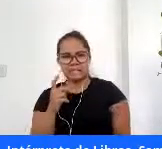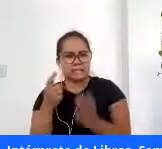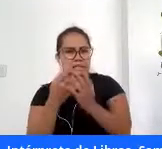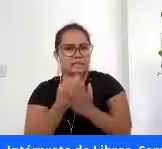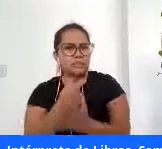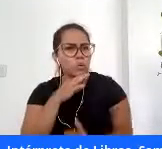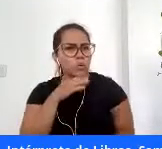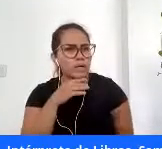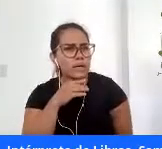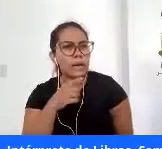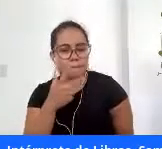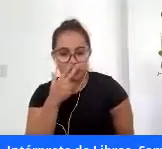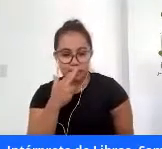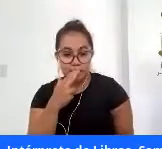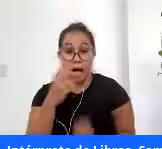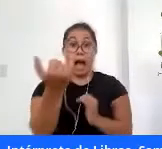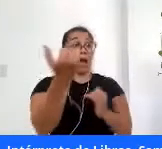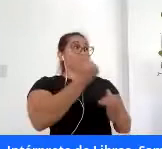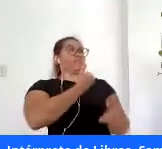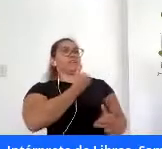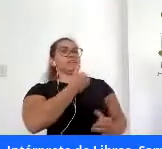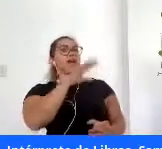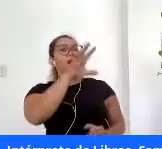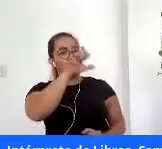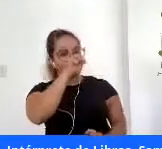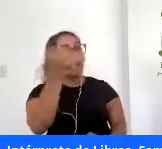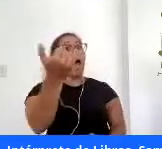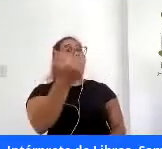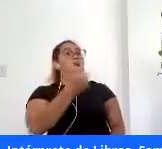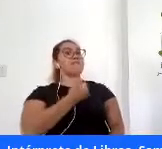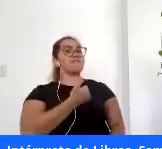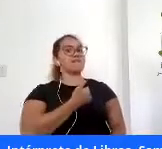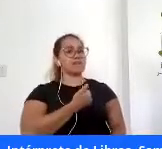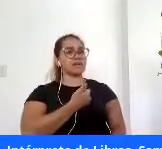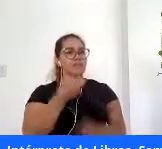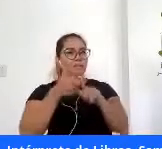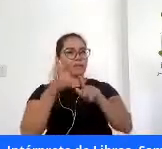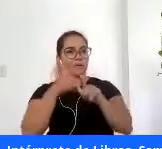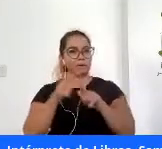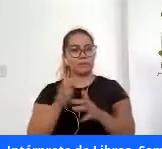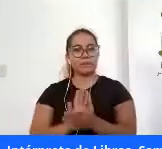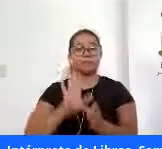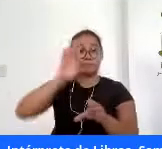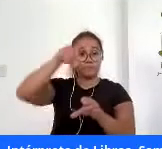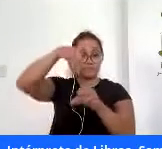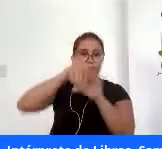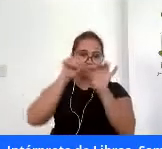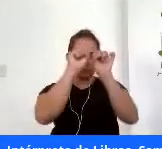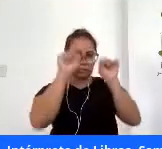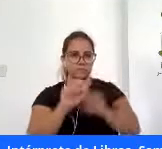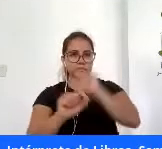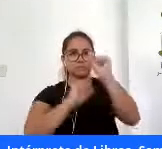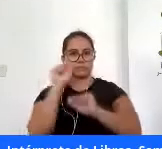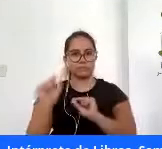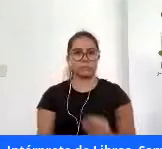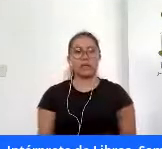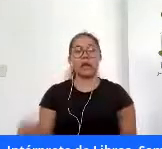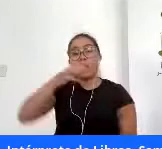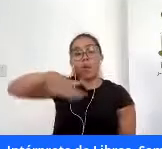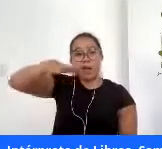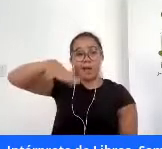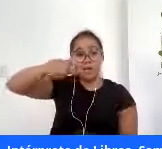e vai servir de alerta para você. Então, o sistema olfatório também é muito importante para isso. E dentro desse sistema, a gente tem aqui uma